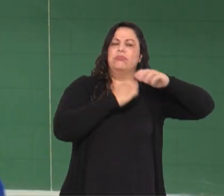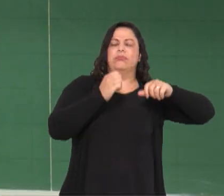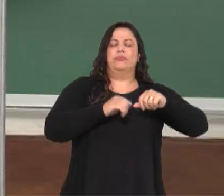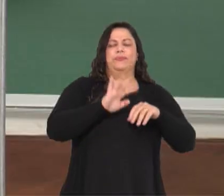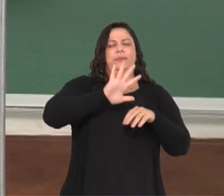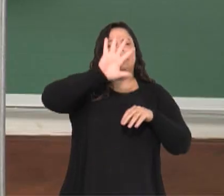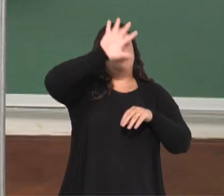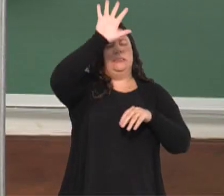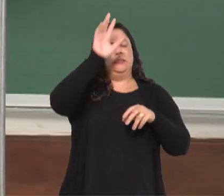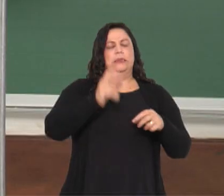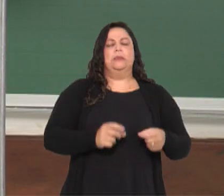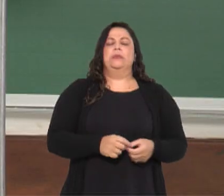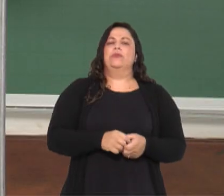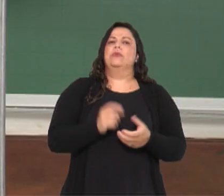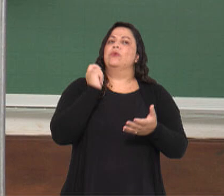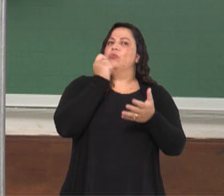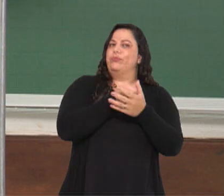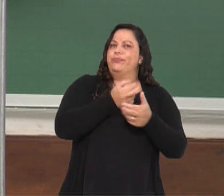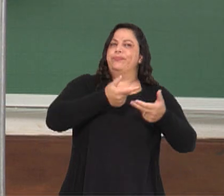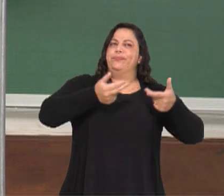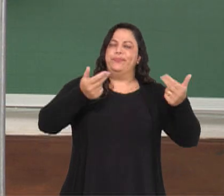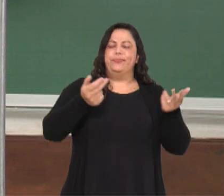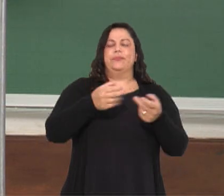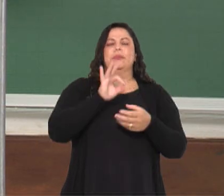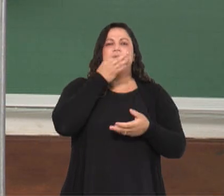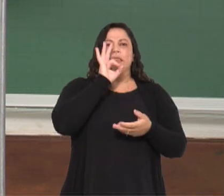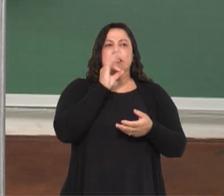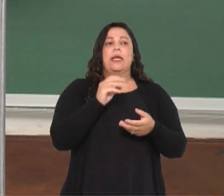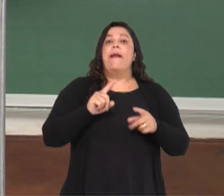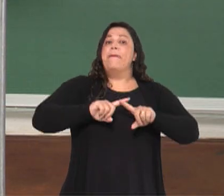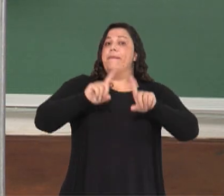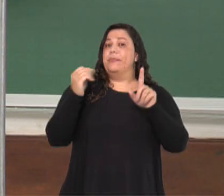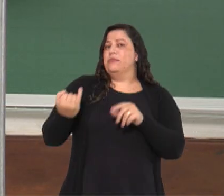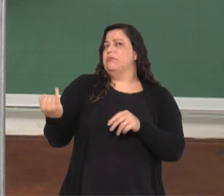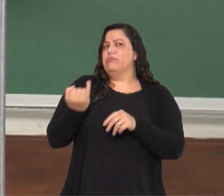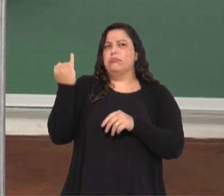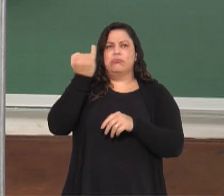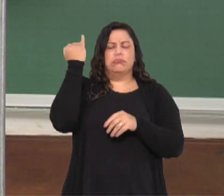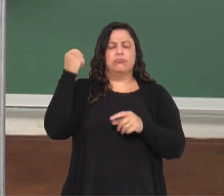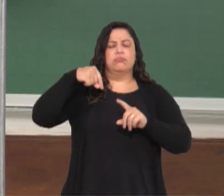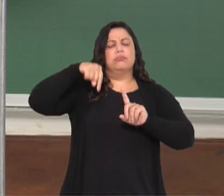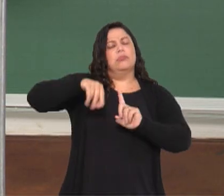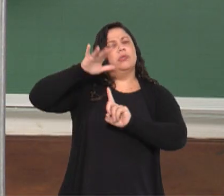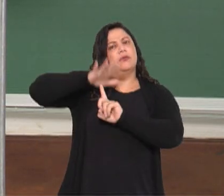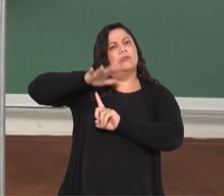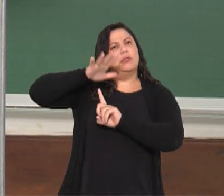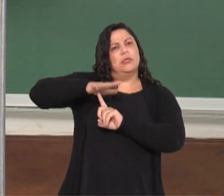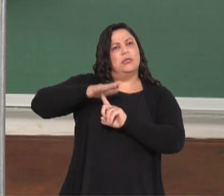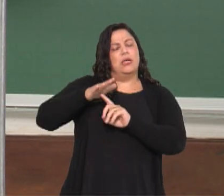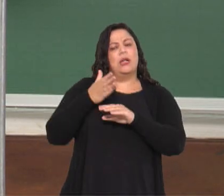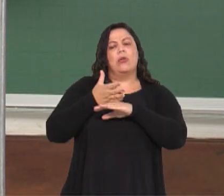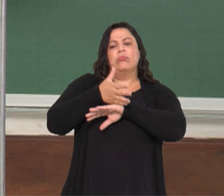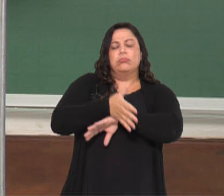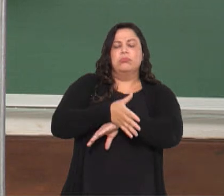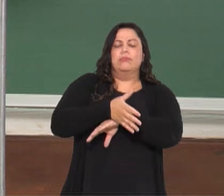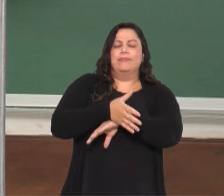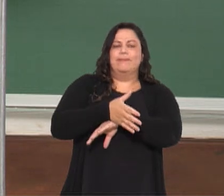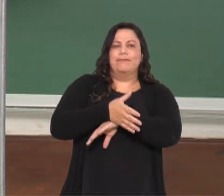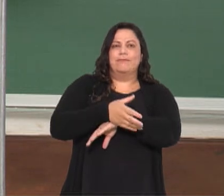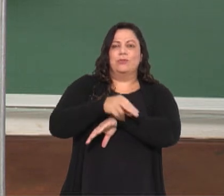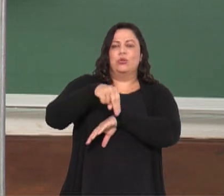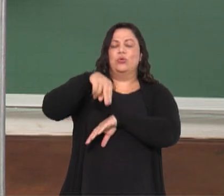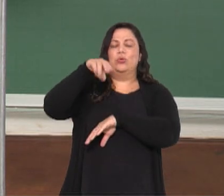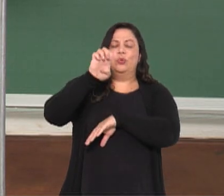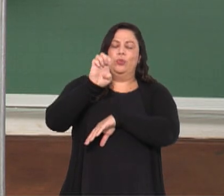café, certo? Mas o café trouxe então essa importância para o Paraná dessa ocupação da região norte,